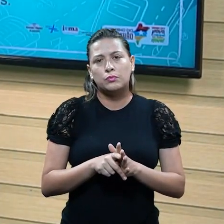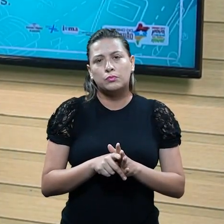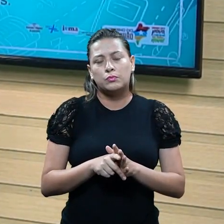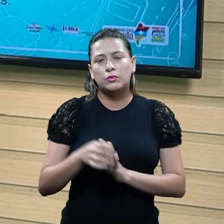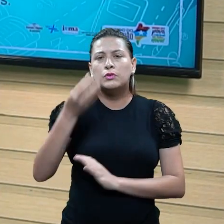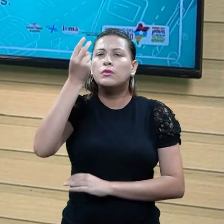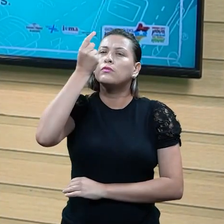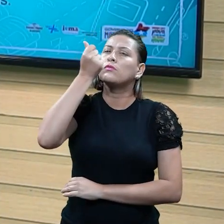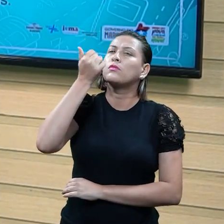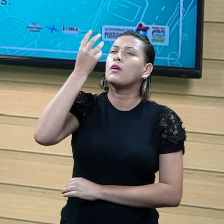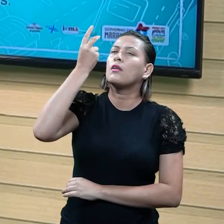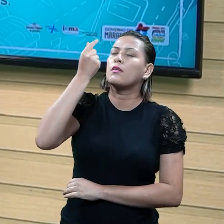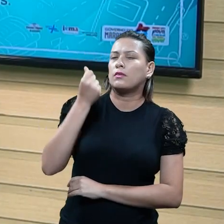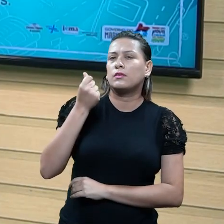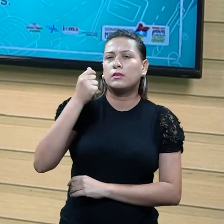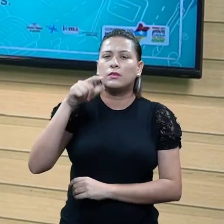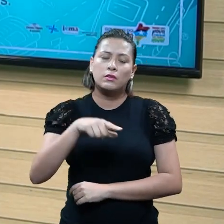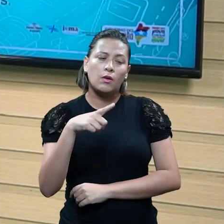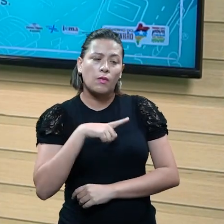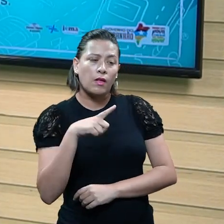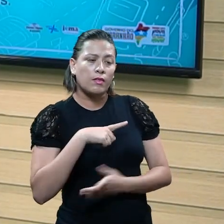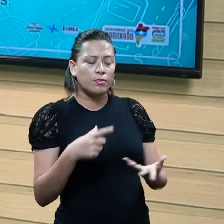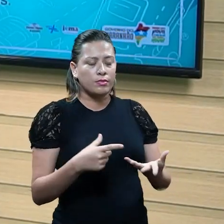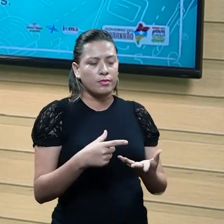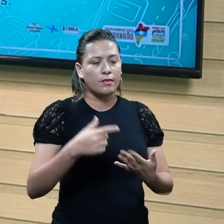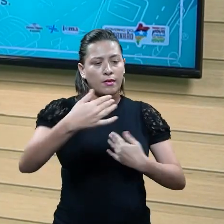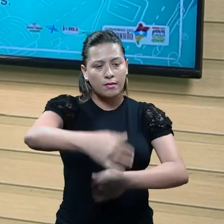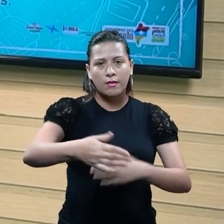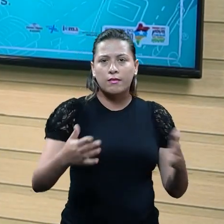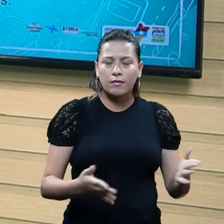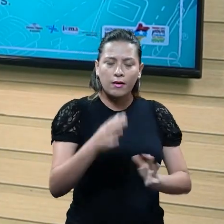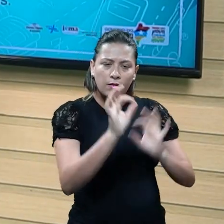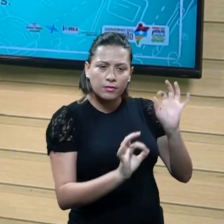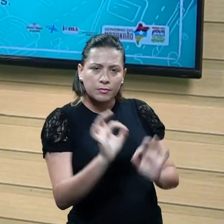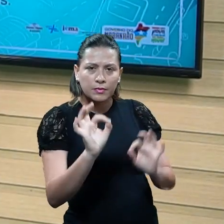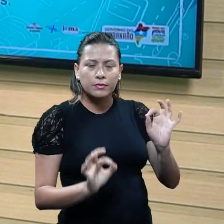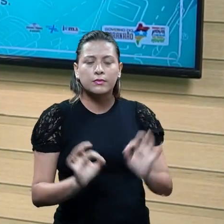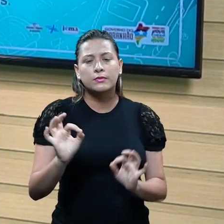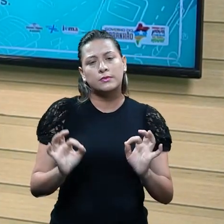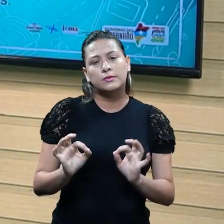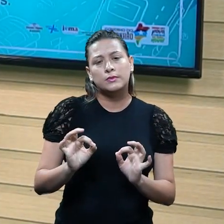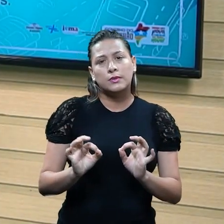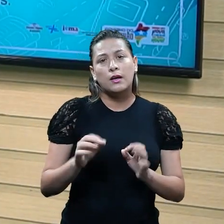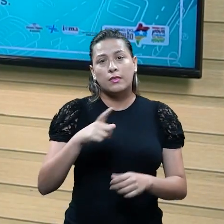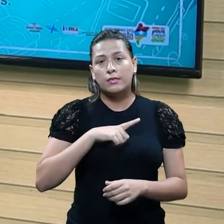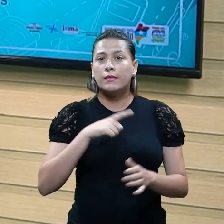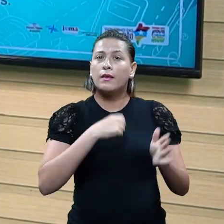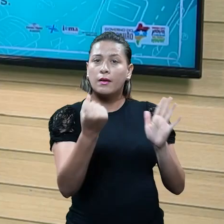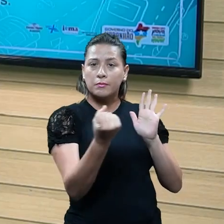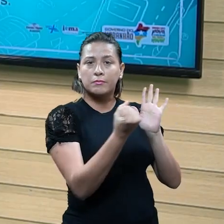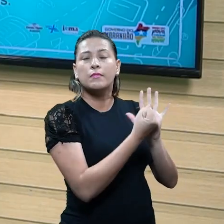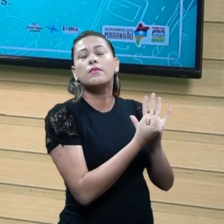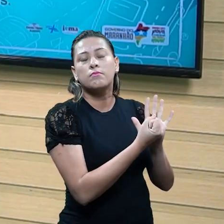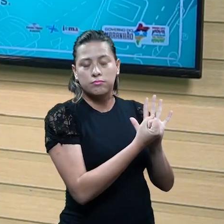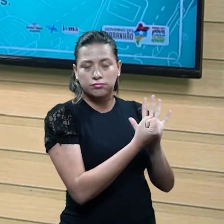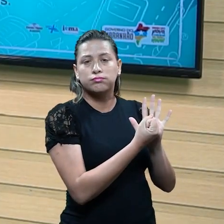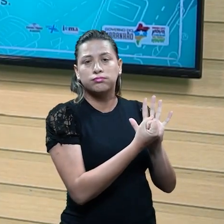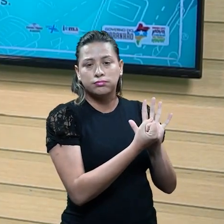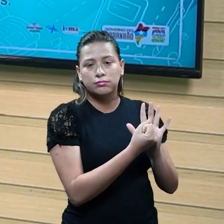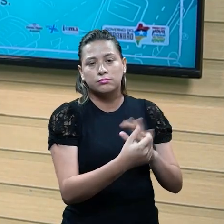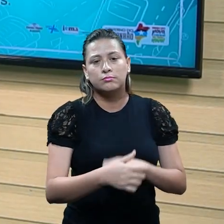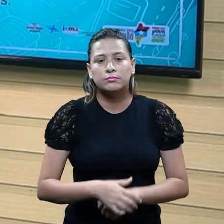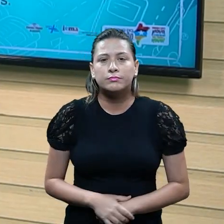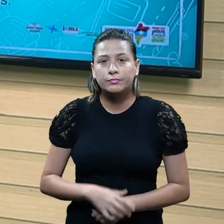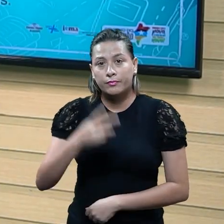o processo de embalagem, ela tem a máquina de fazer a embalagem, ela tem o logotipo, né, no caso da embalagem,